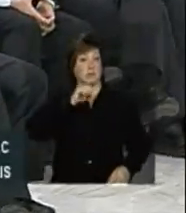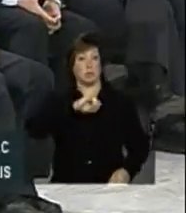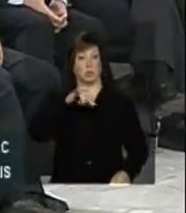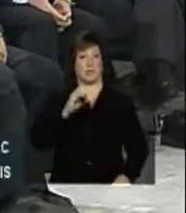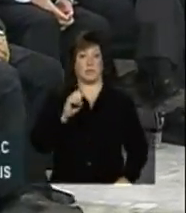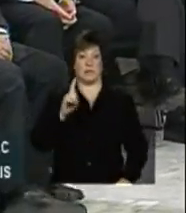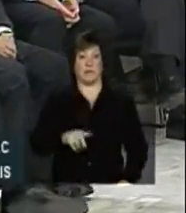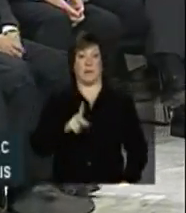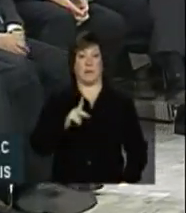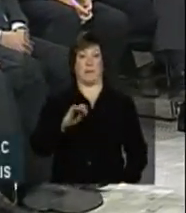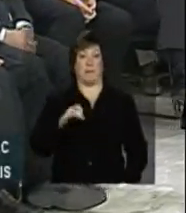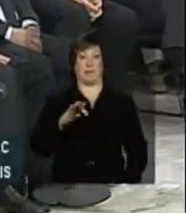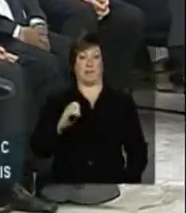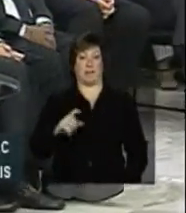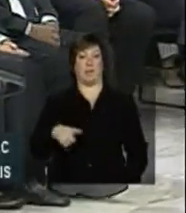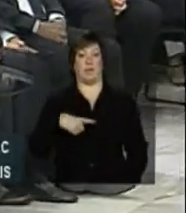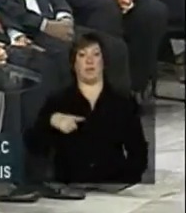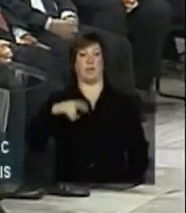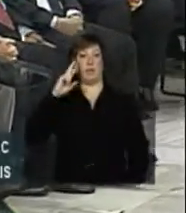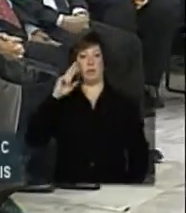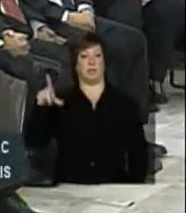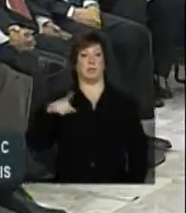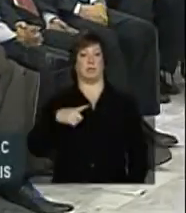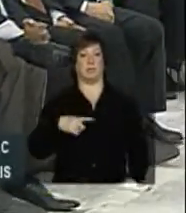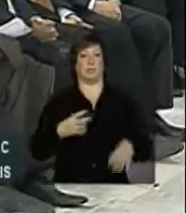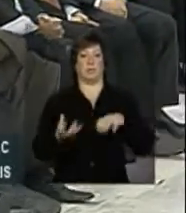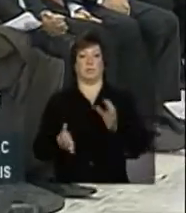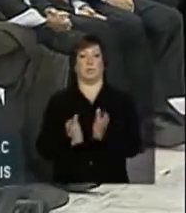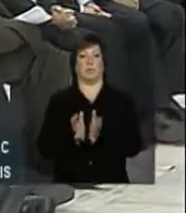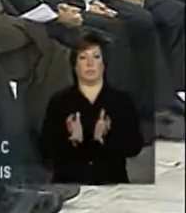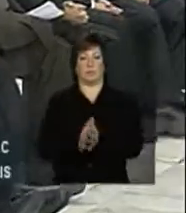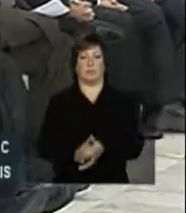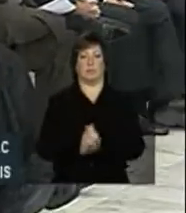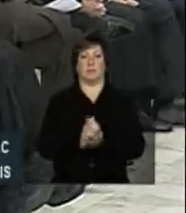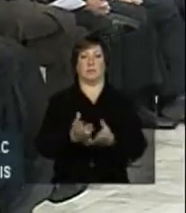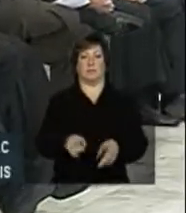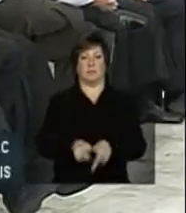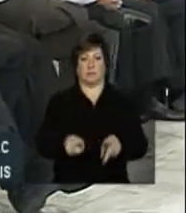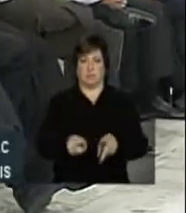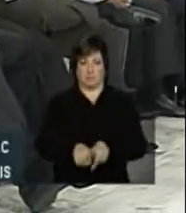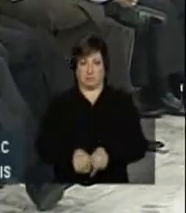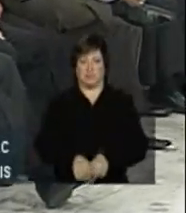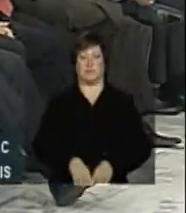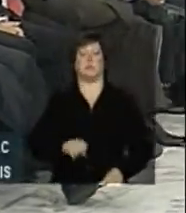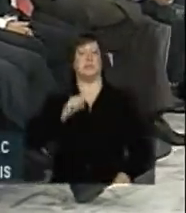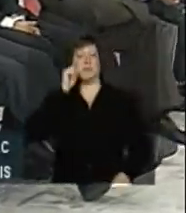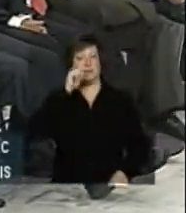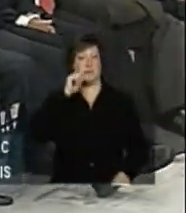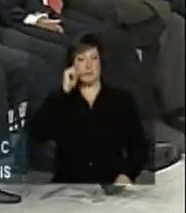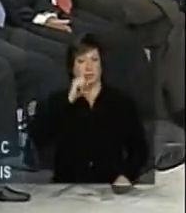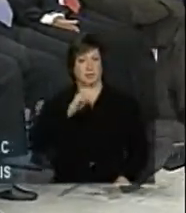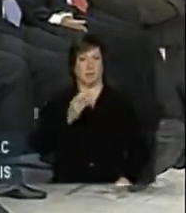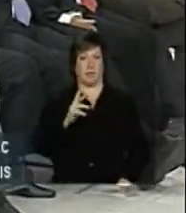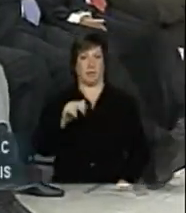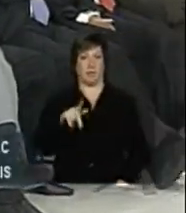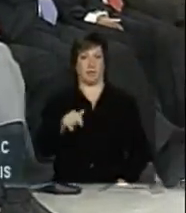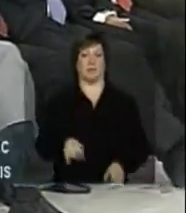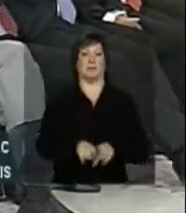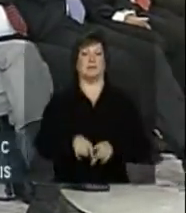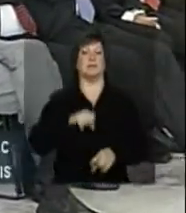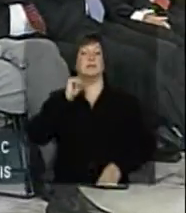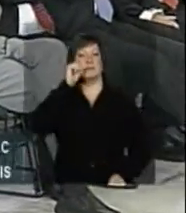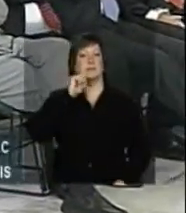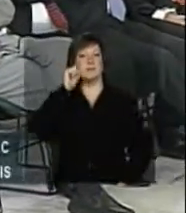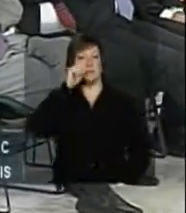Pimentel, líder do governo no Congresso Nacional, o senador Eduardo Braga, líder do governo no Senado Federal, o